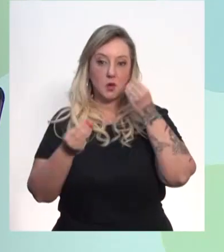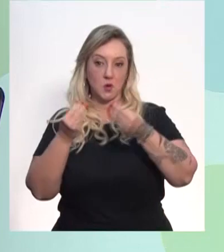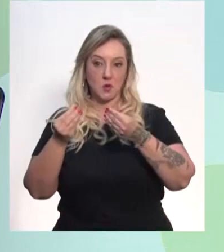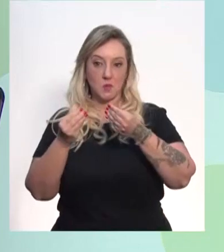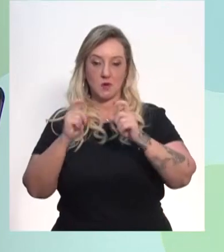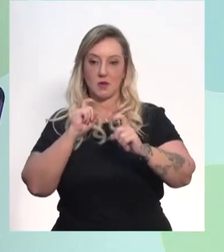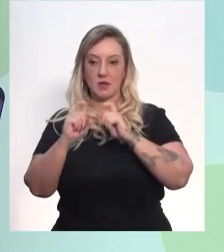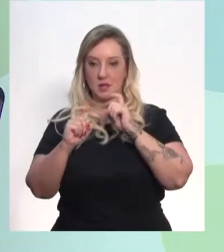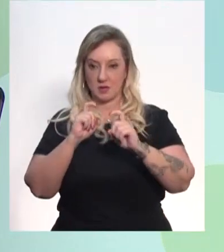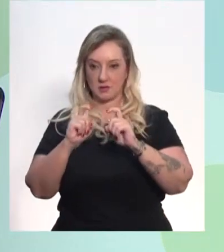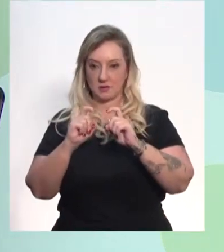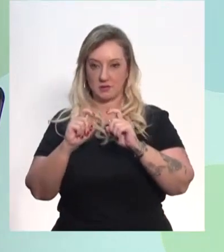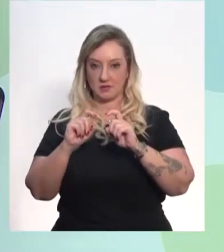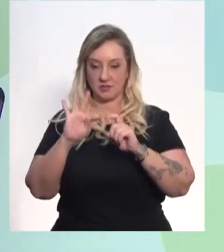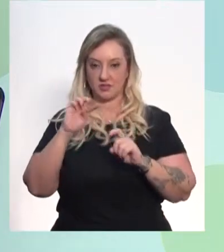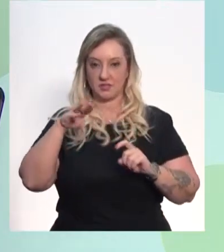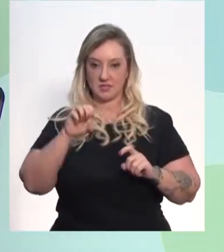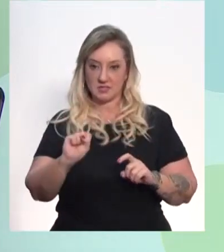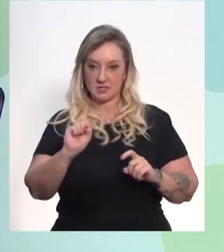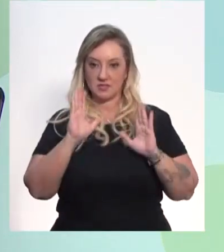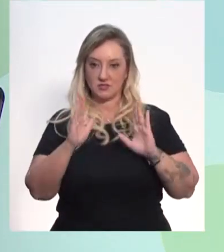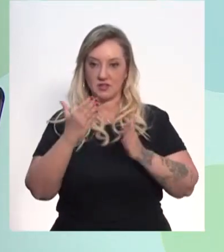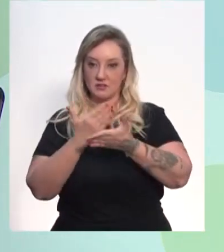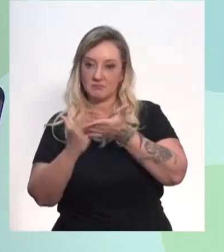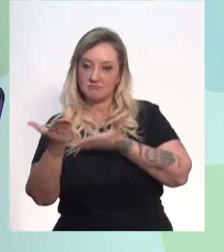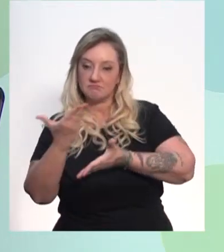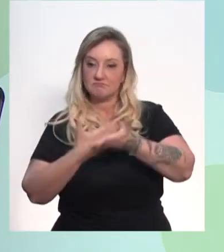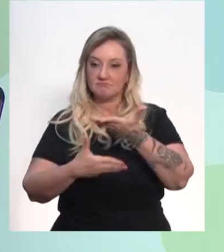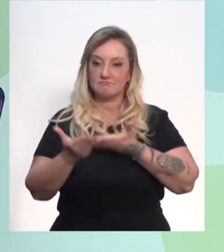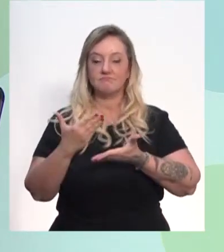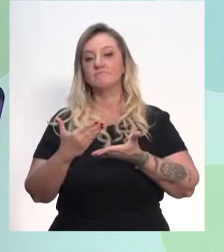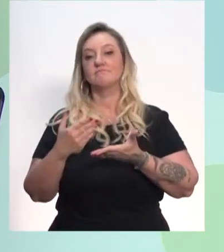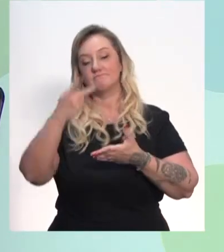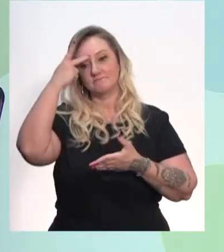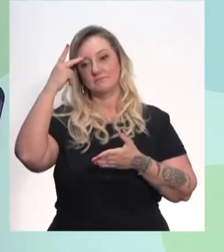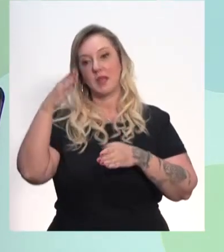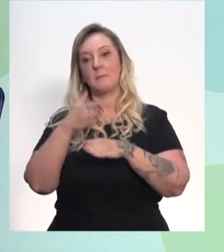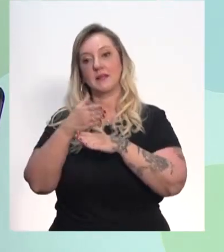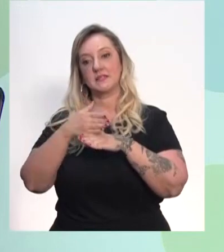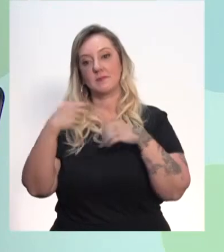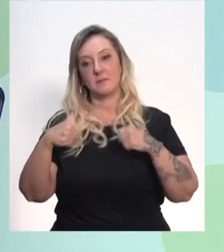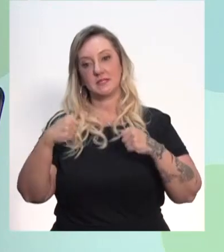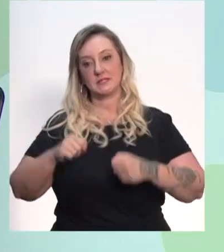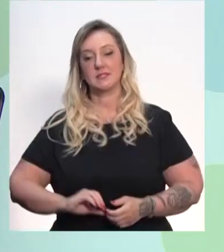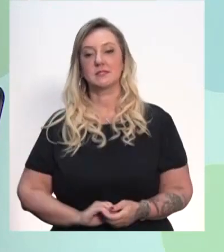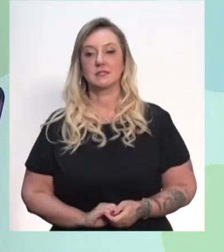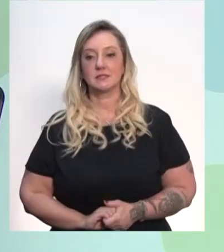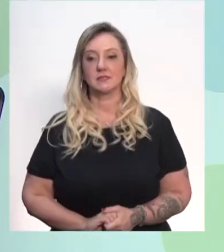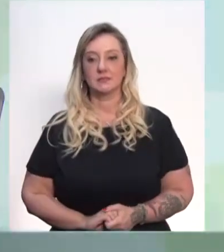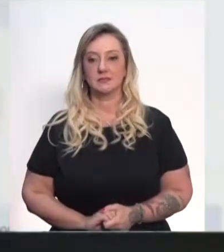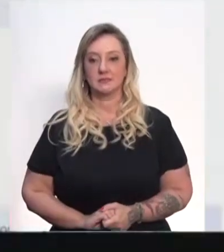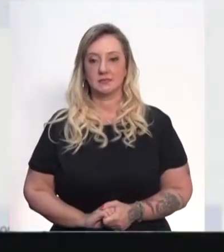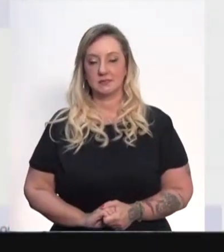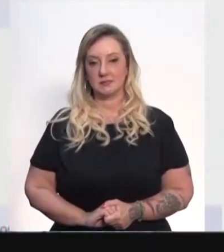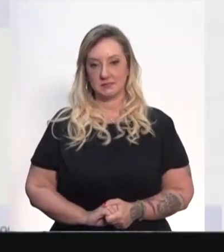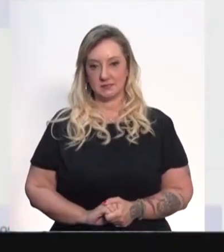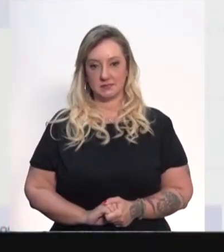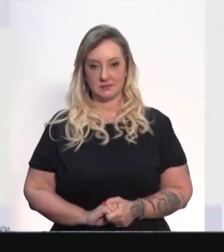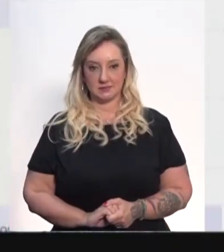a gente gostou do Teams, mas a gente tem muita dúvida, eu acho que seria bacana vocês sempre mencionarem, trazerem